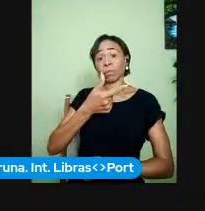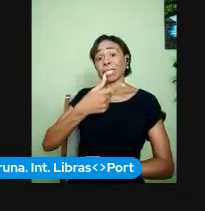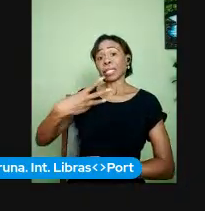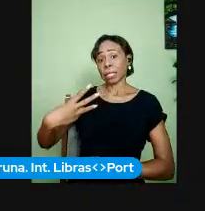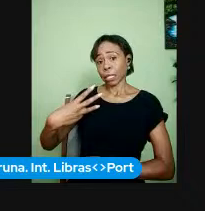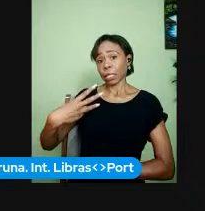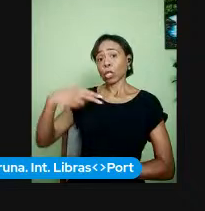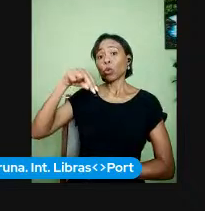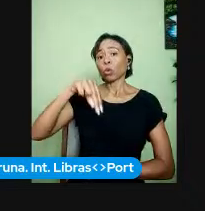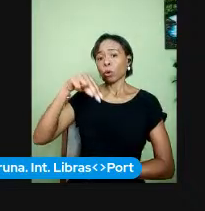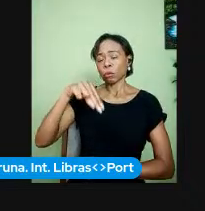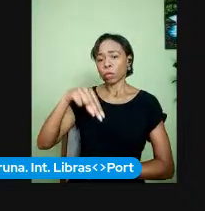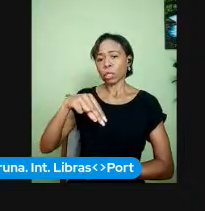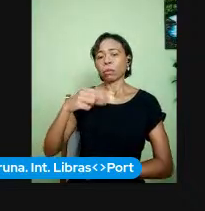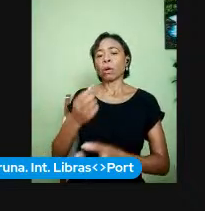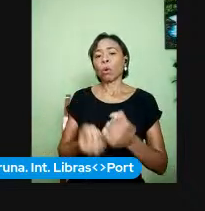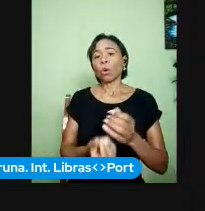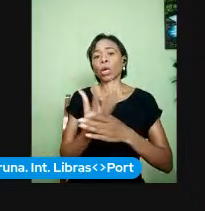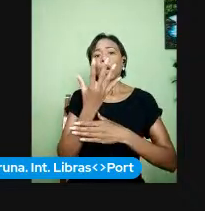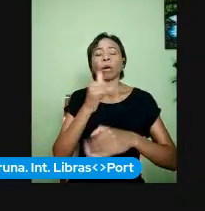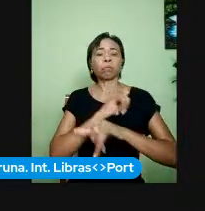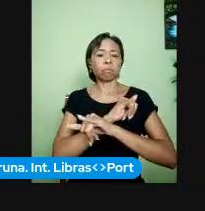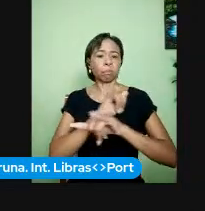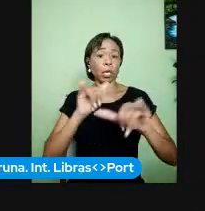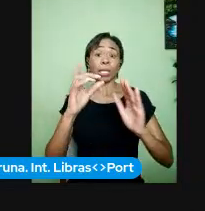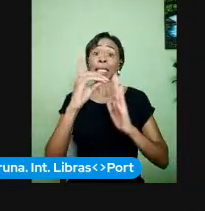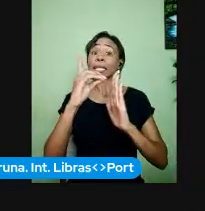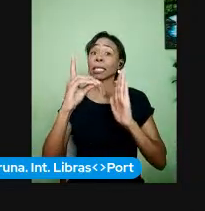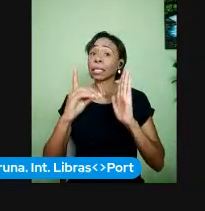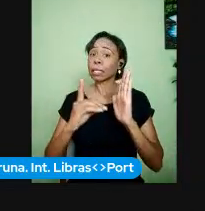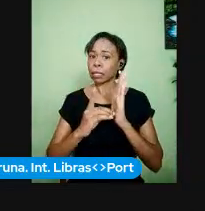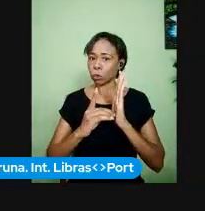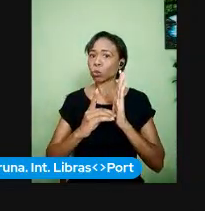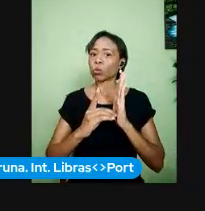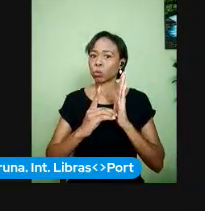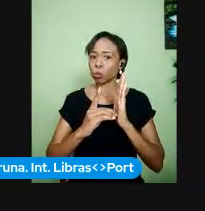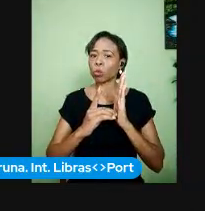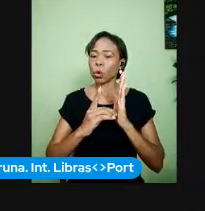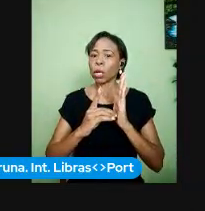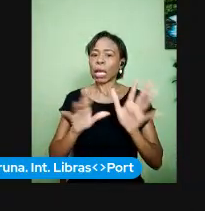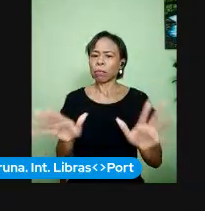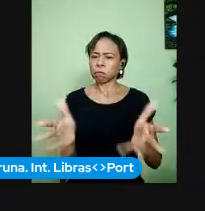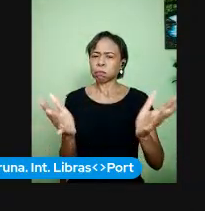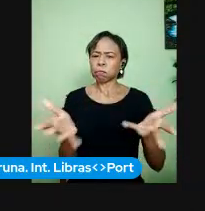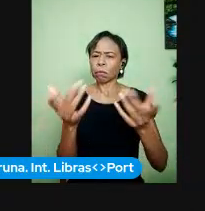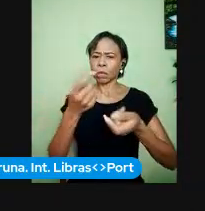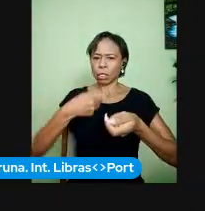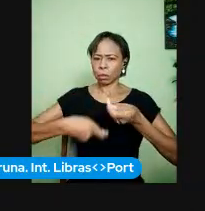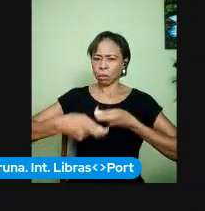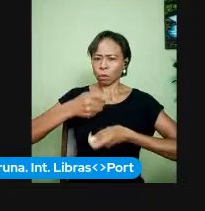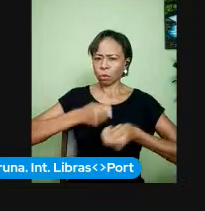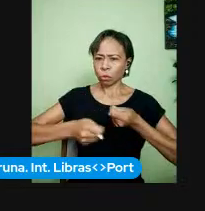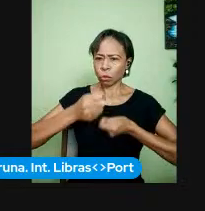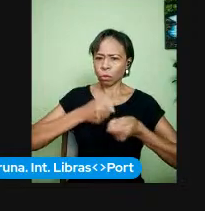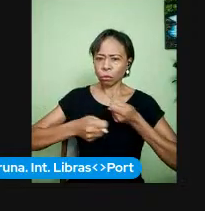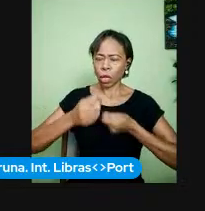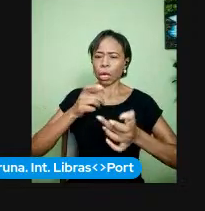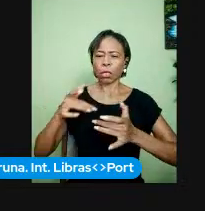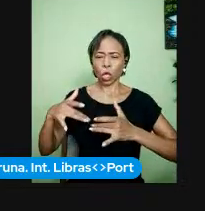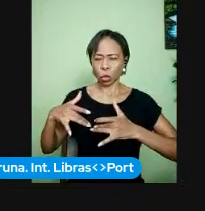foi divulgado, publicado um decreto da economia, de fomento da economia solidária, onde a